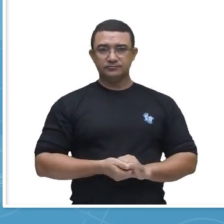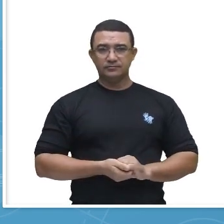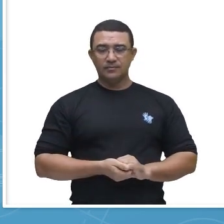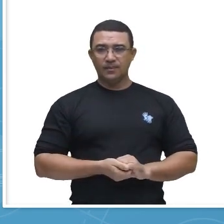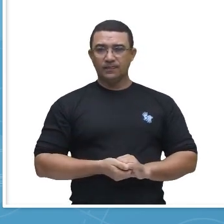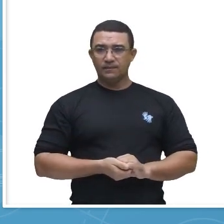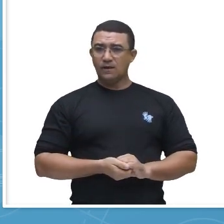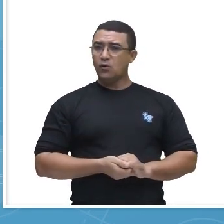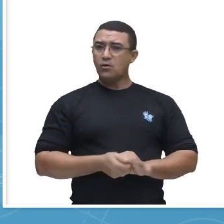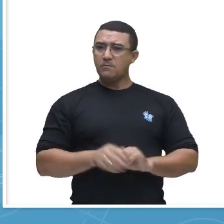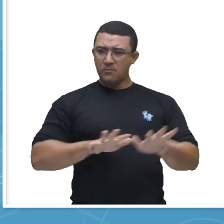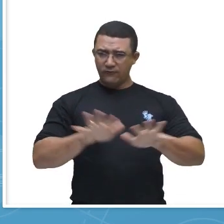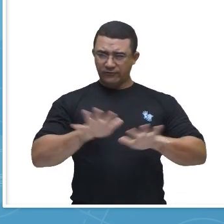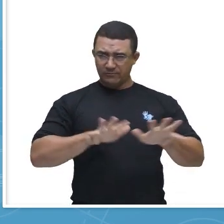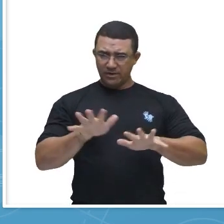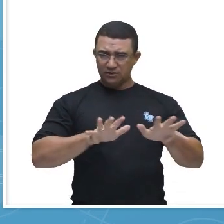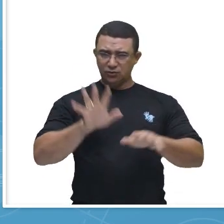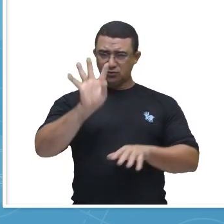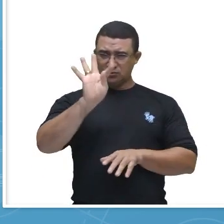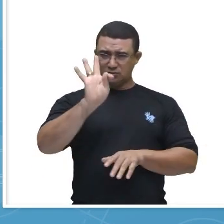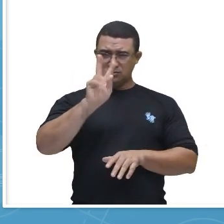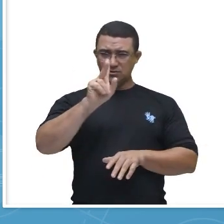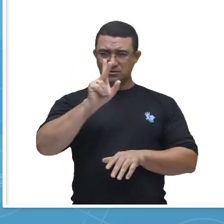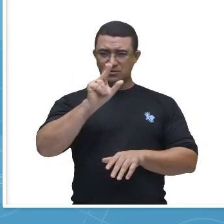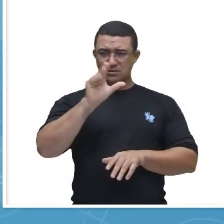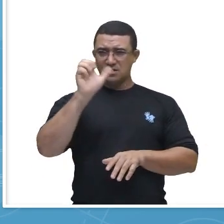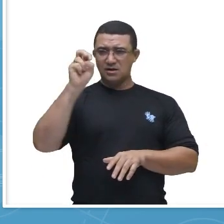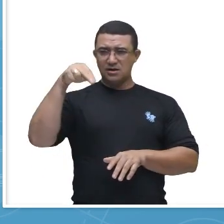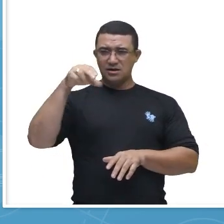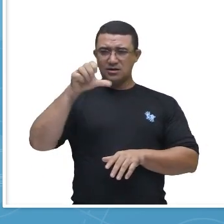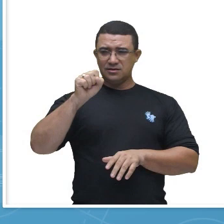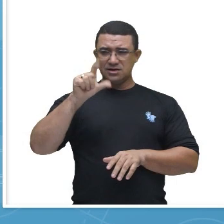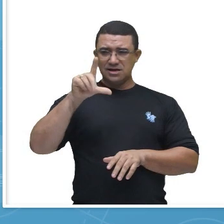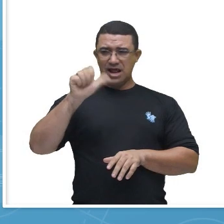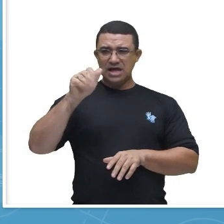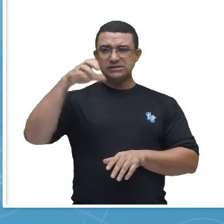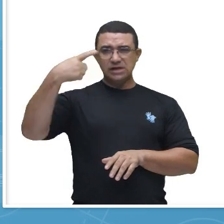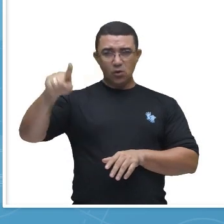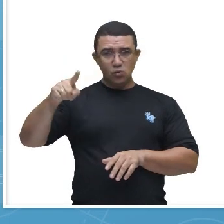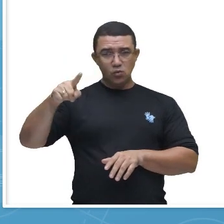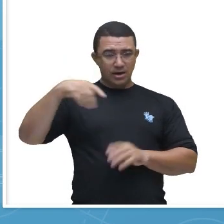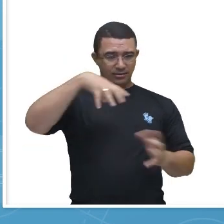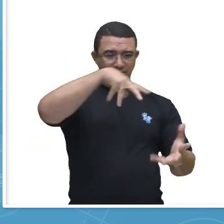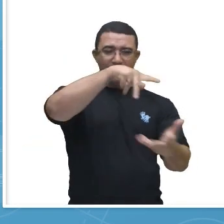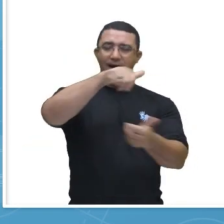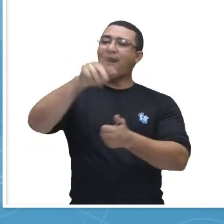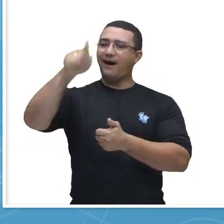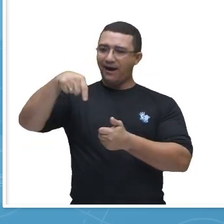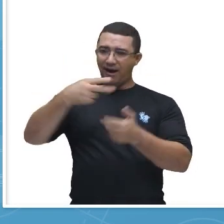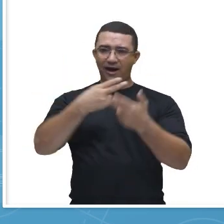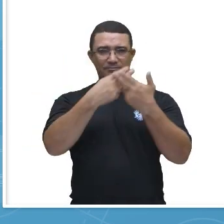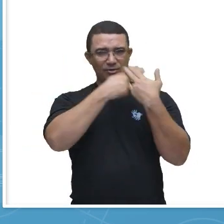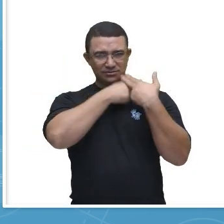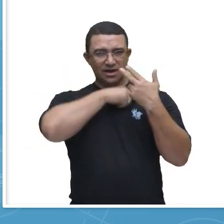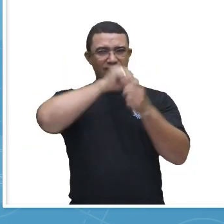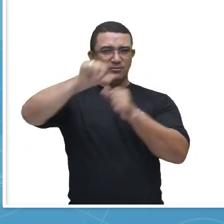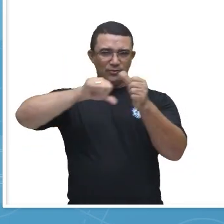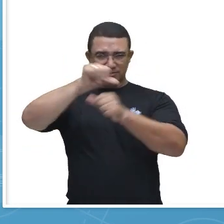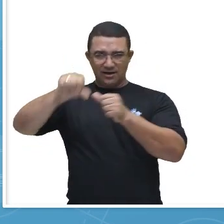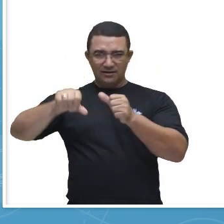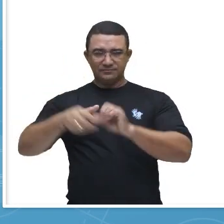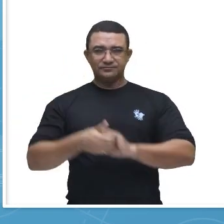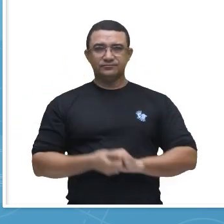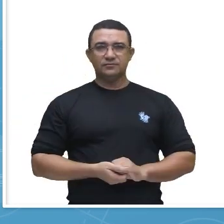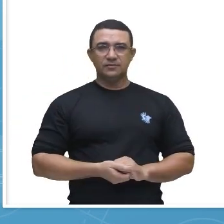Terra é que faz com que tenha o surgimento das estações do ano, tá? Então, a nossa alternativa correta é